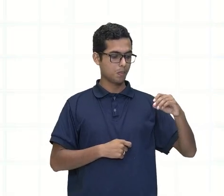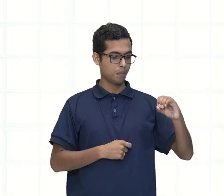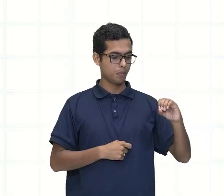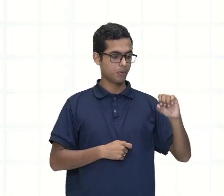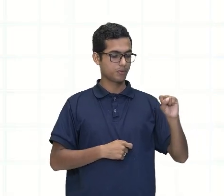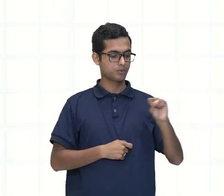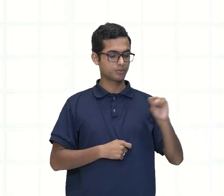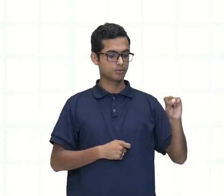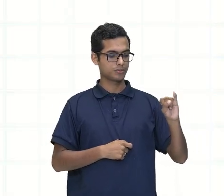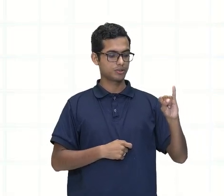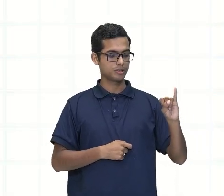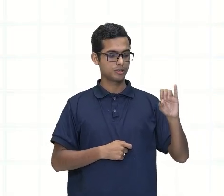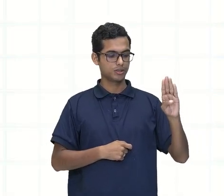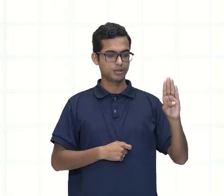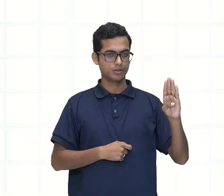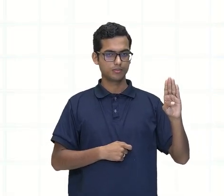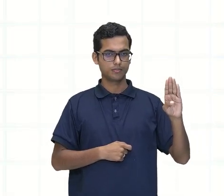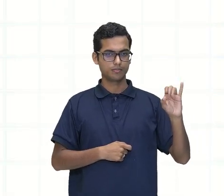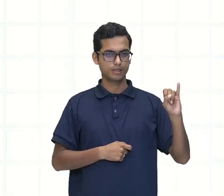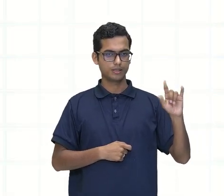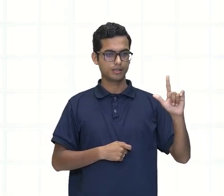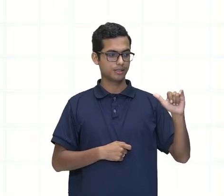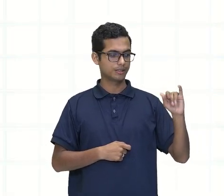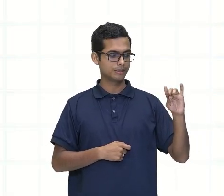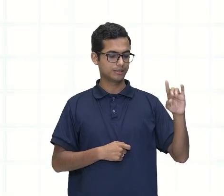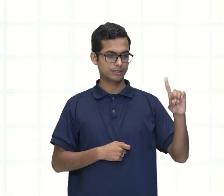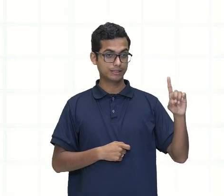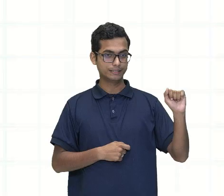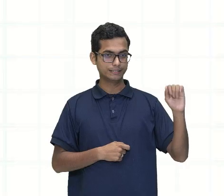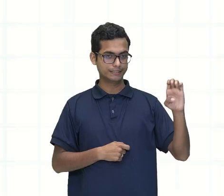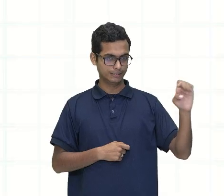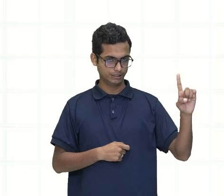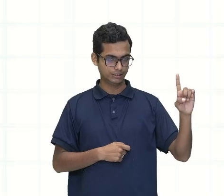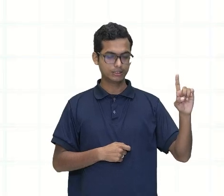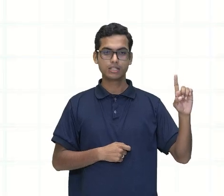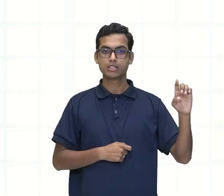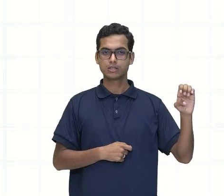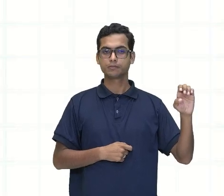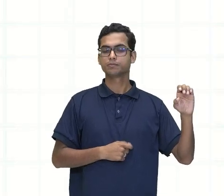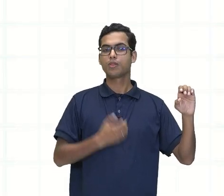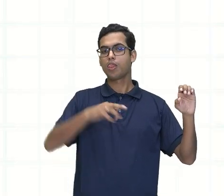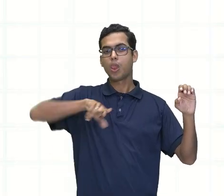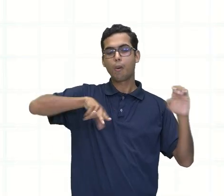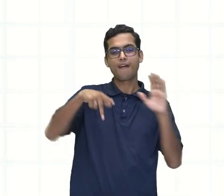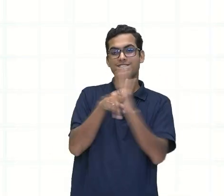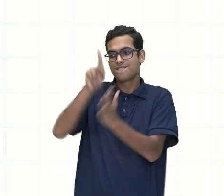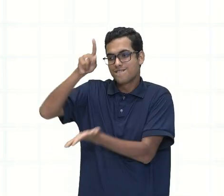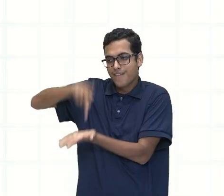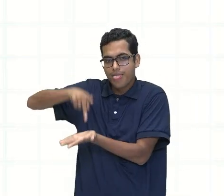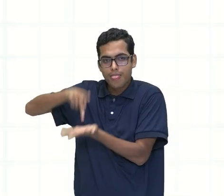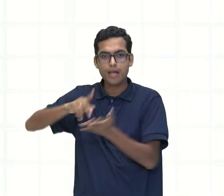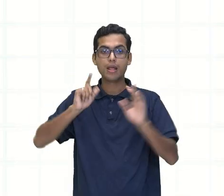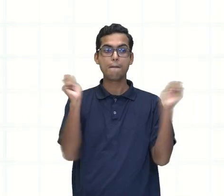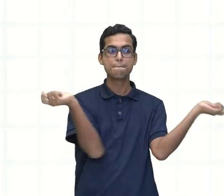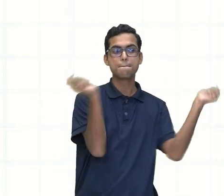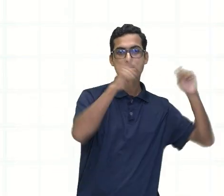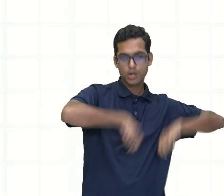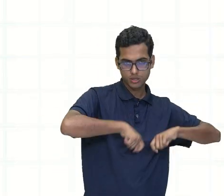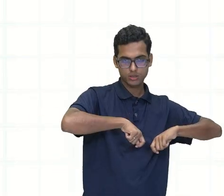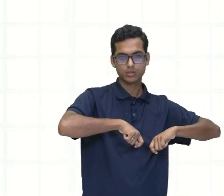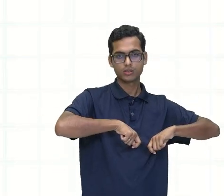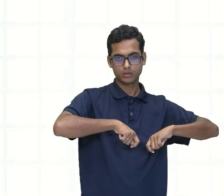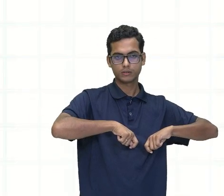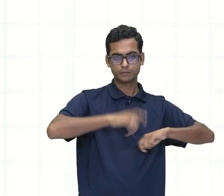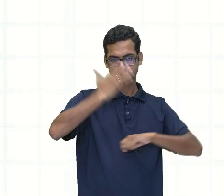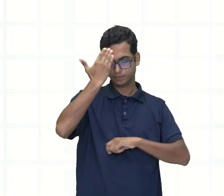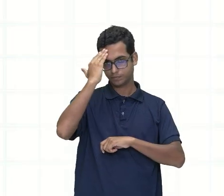será preciso estudar. Ele avalia como uma possibilidade, né? Provavelmente. E não como uma verdade que ele